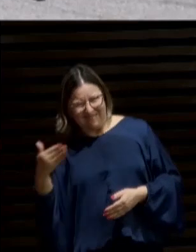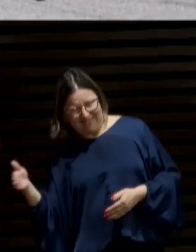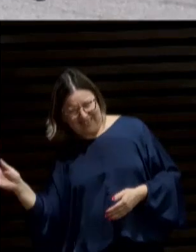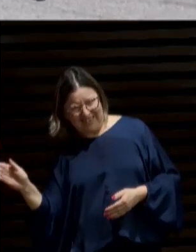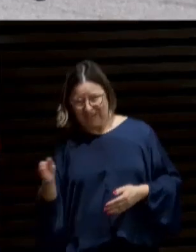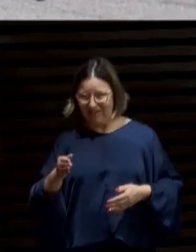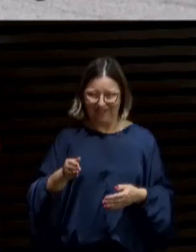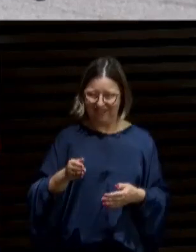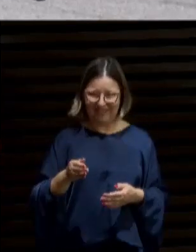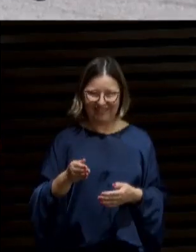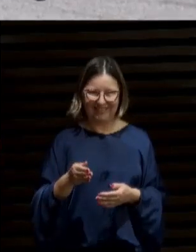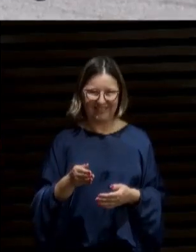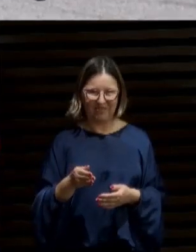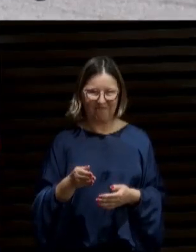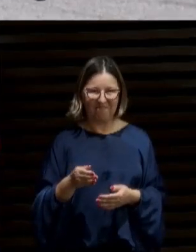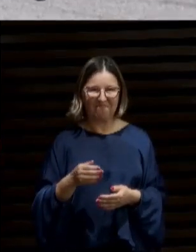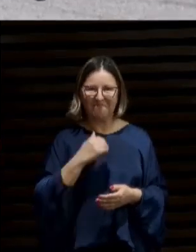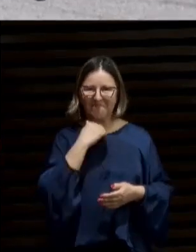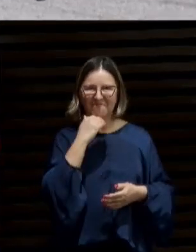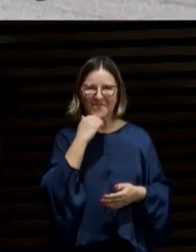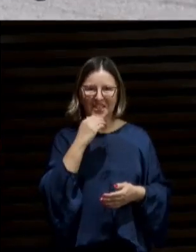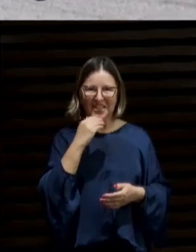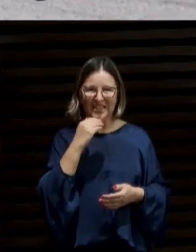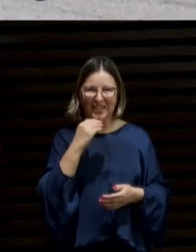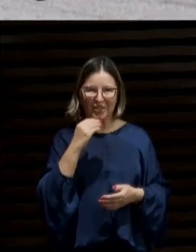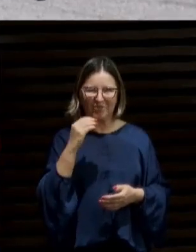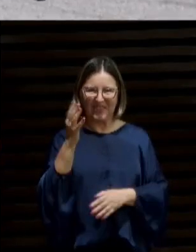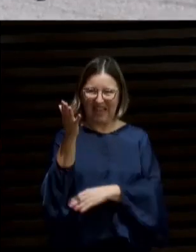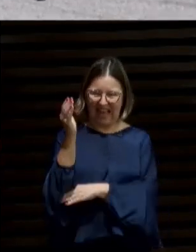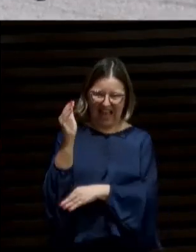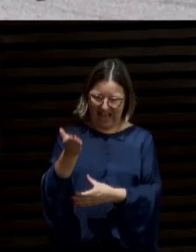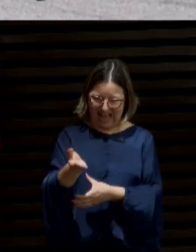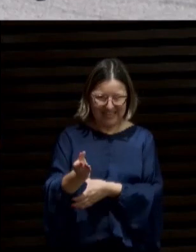nenhum deles vai com uma raquete na mão para saber qual é o melhor.